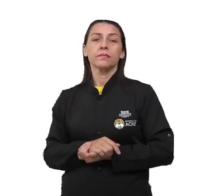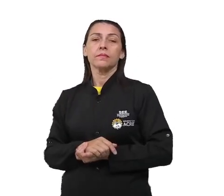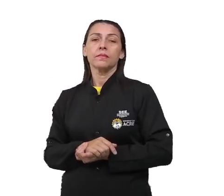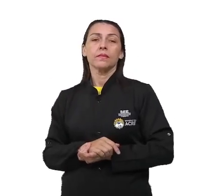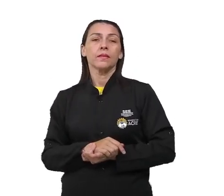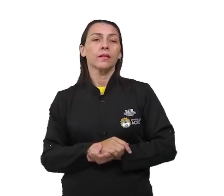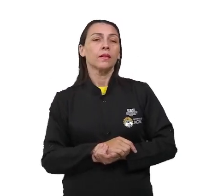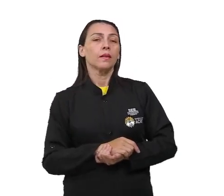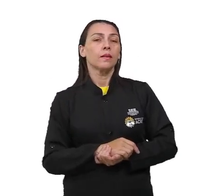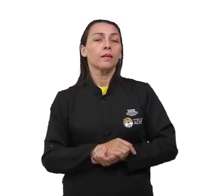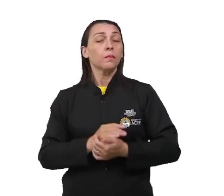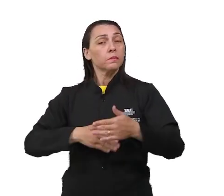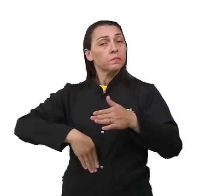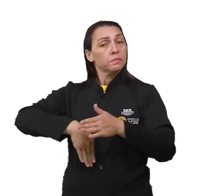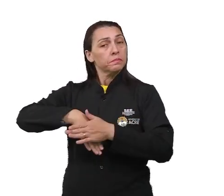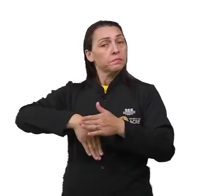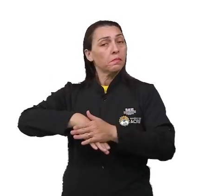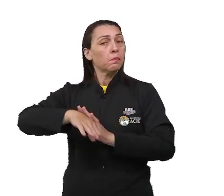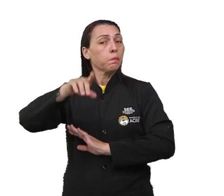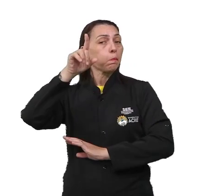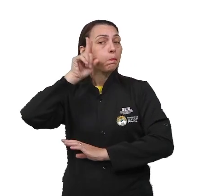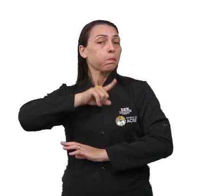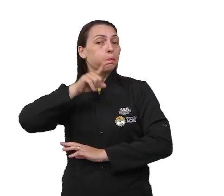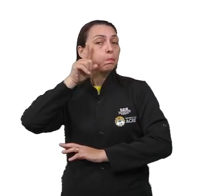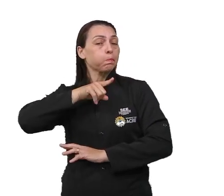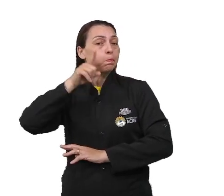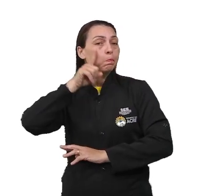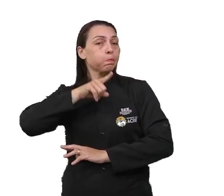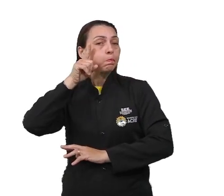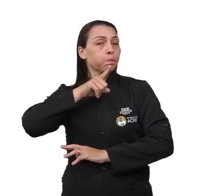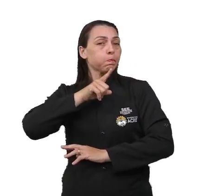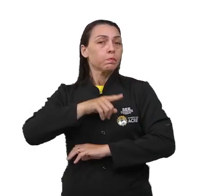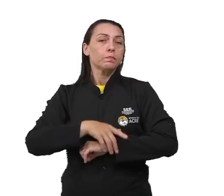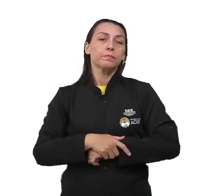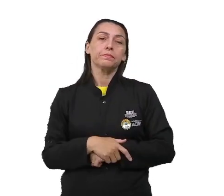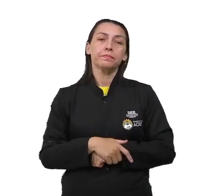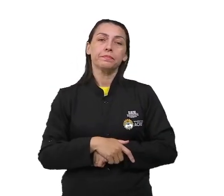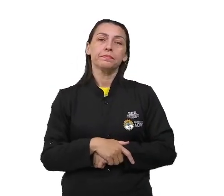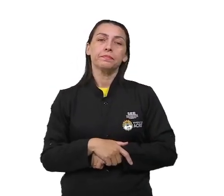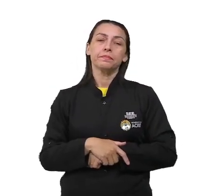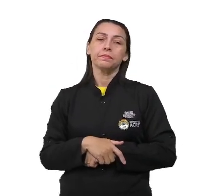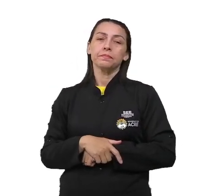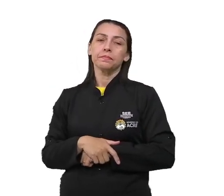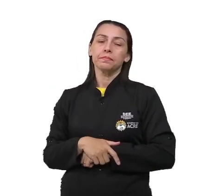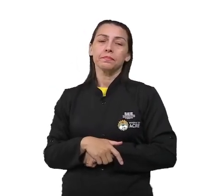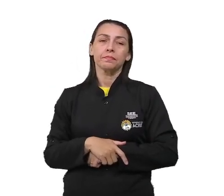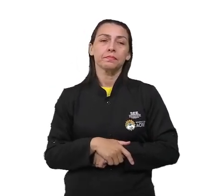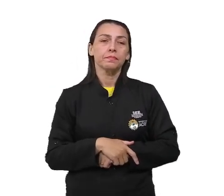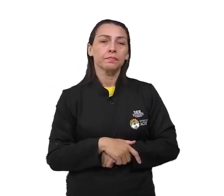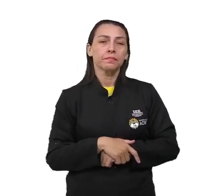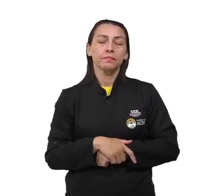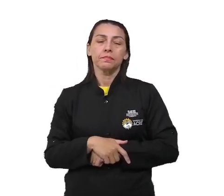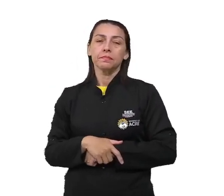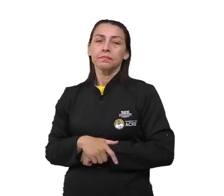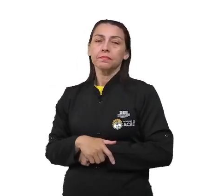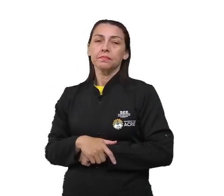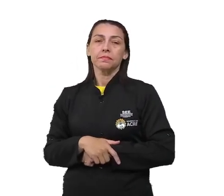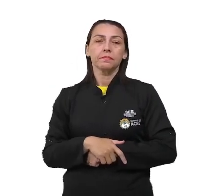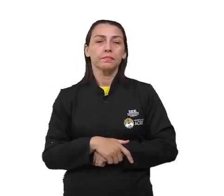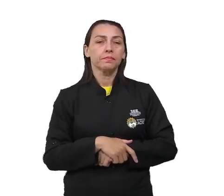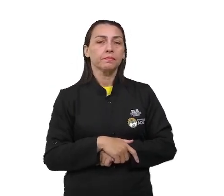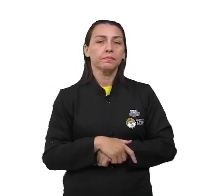esse modelo, eu inclusive até comentei com vocês durante a aula, certo? Ela é correspondente